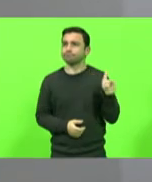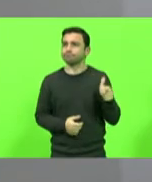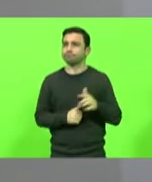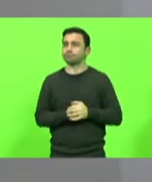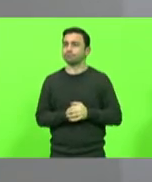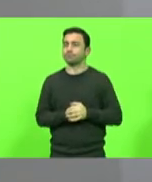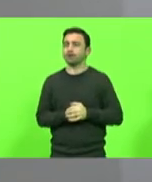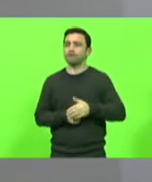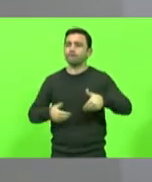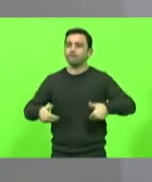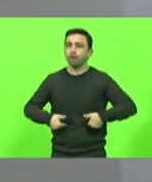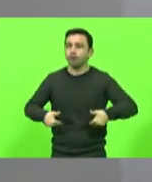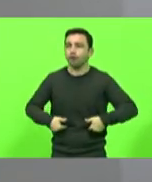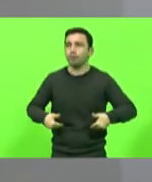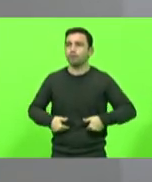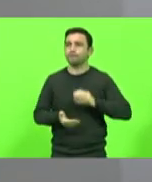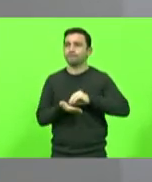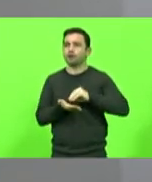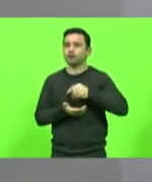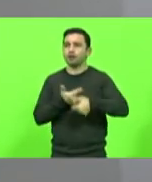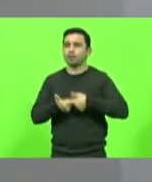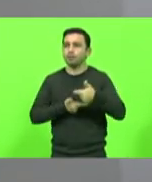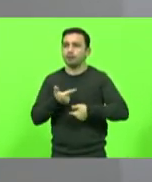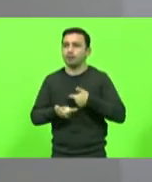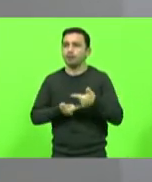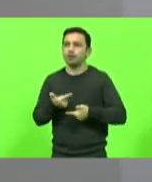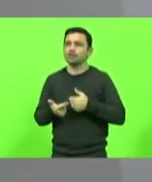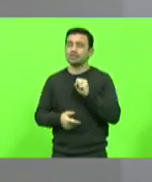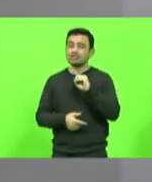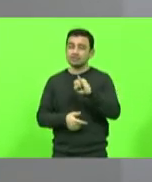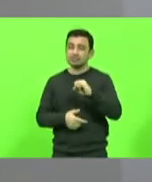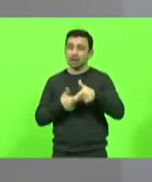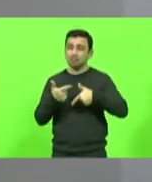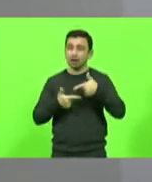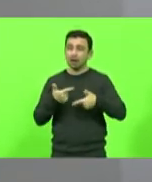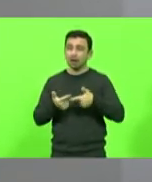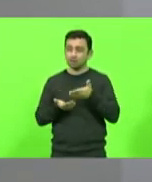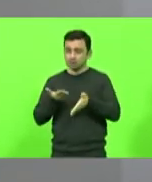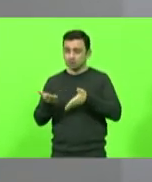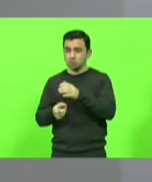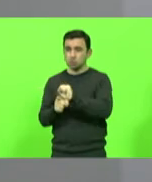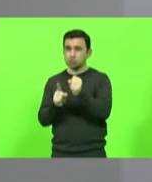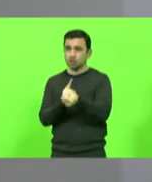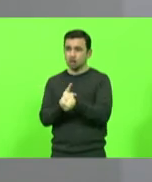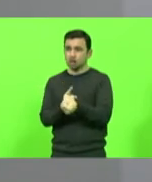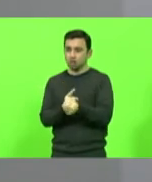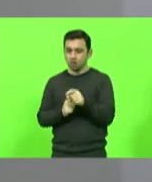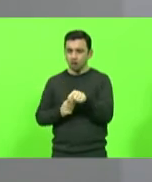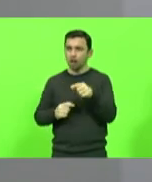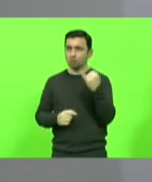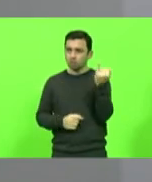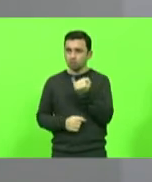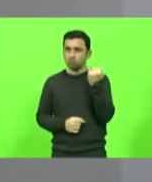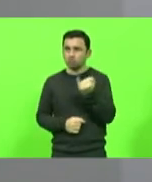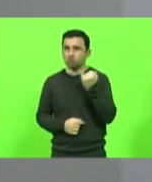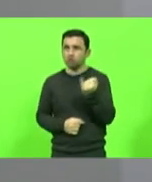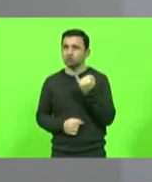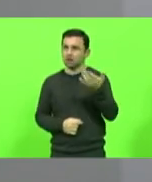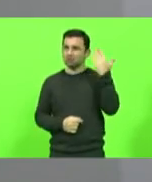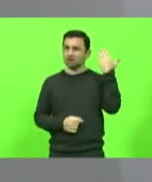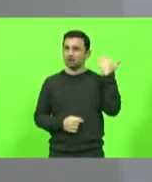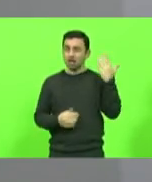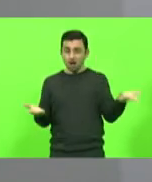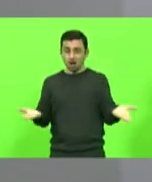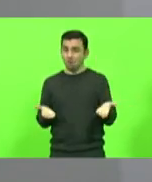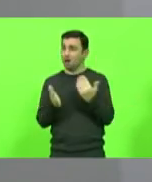e desemprego crescendo. Se a atuação da assistência social era para ser essencial antes, ela